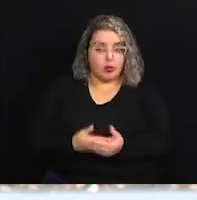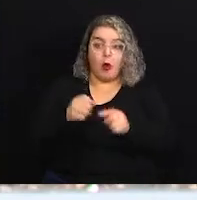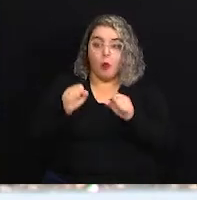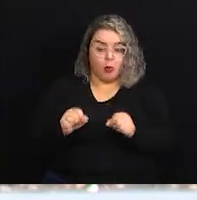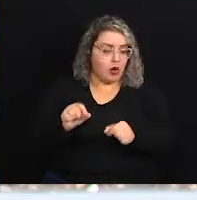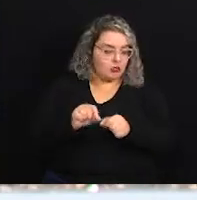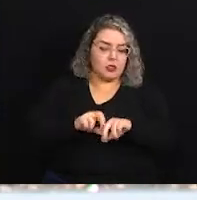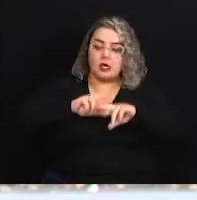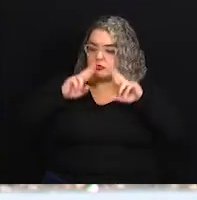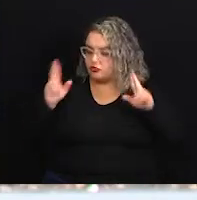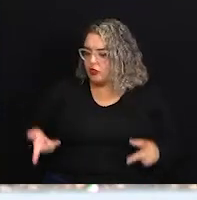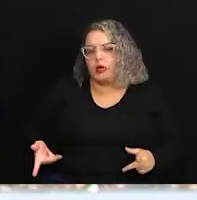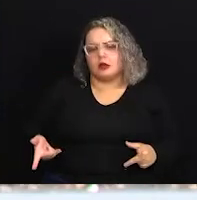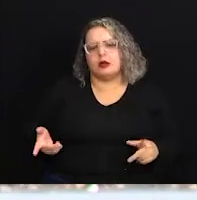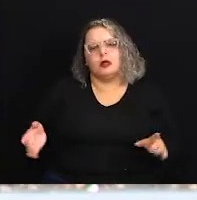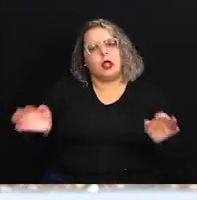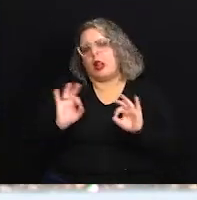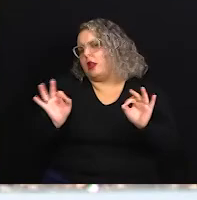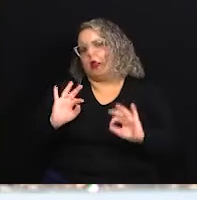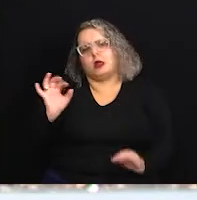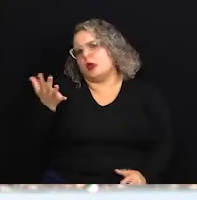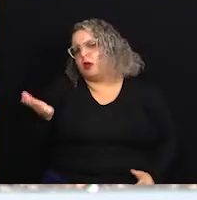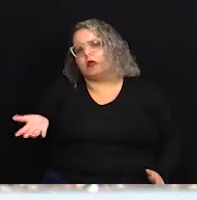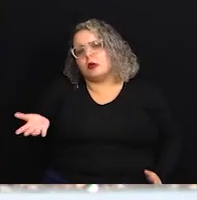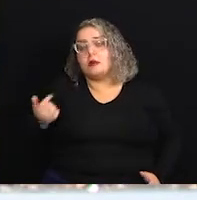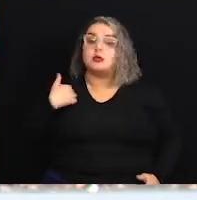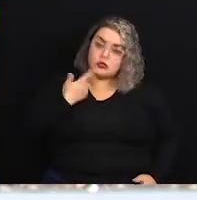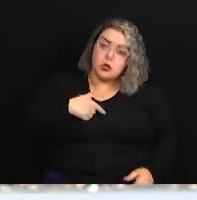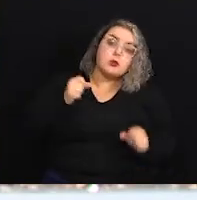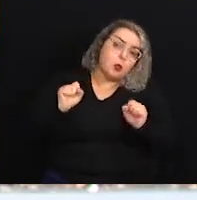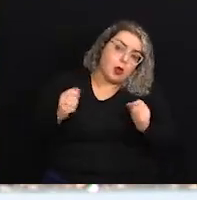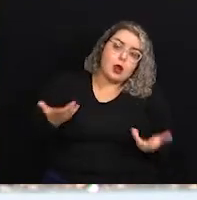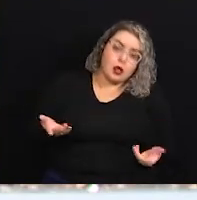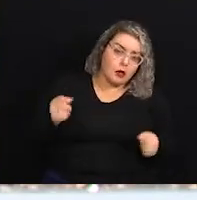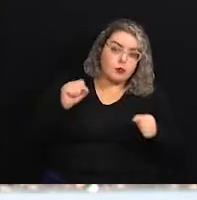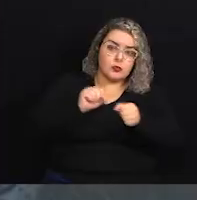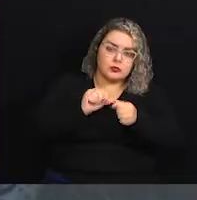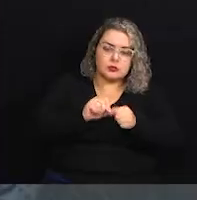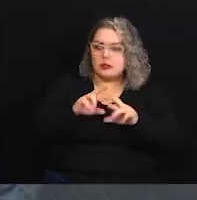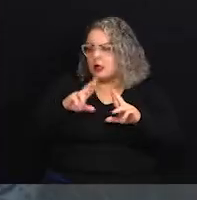você pode fazer a diferença, nada vai acontecer. Mas nós